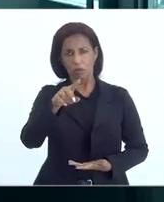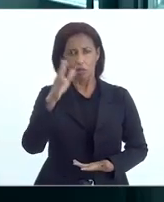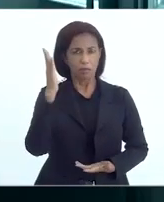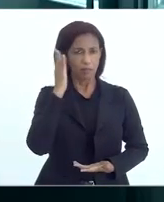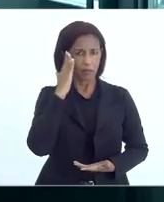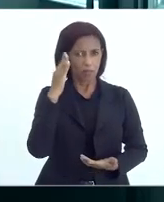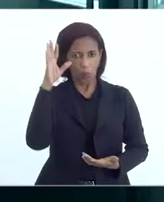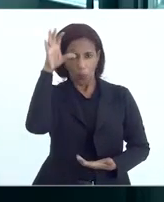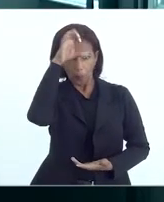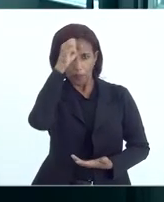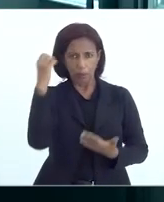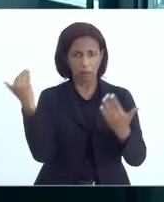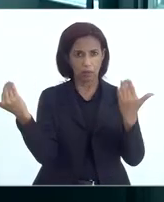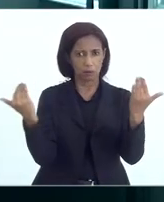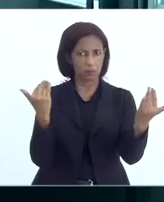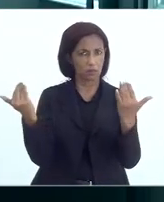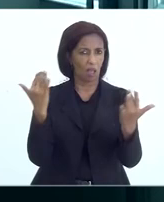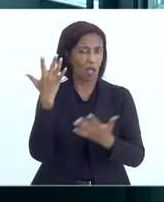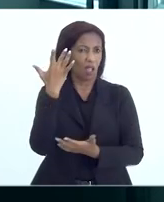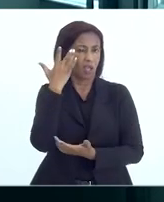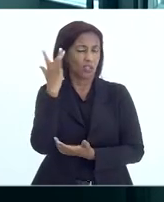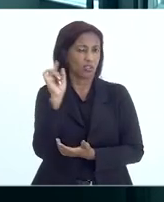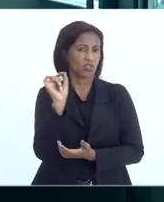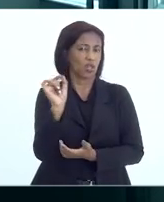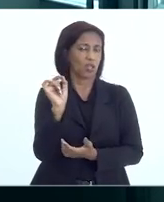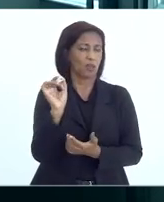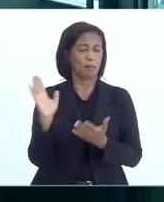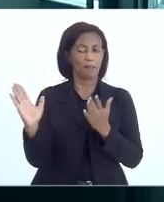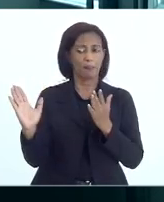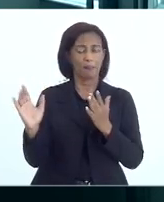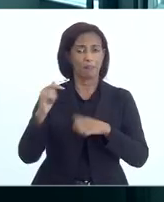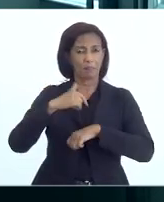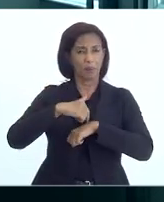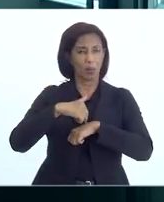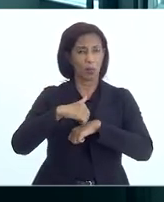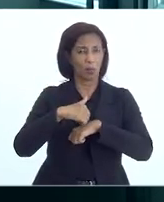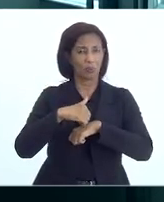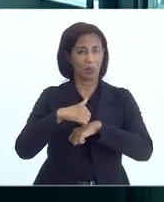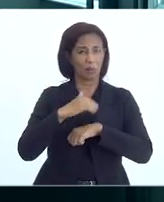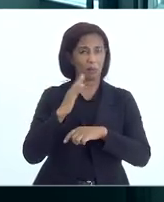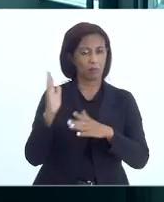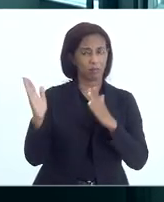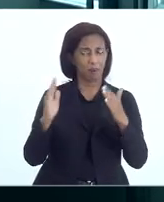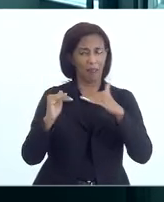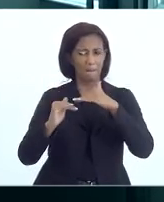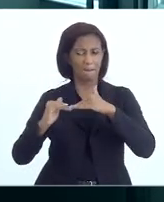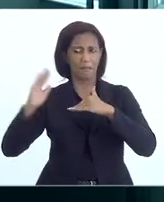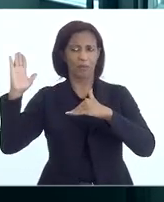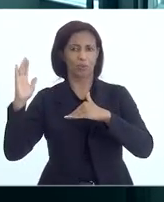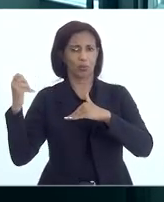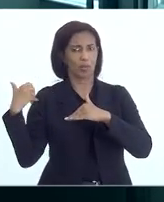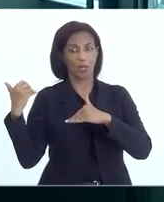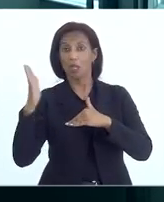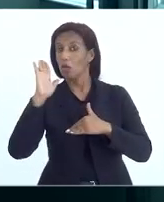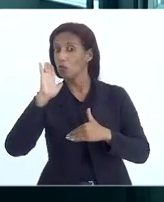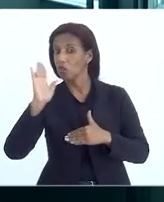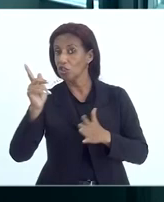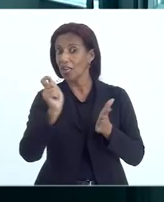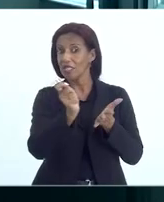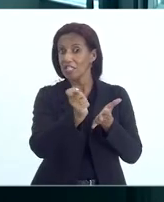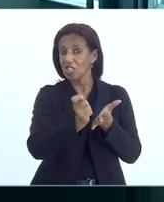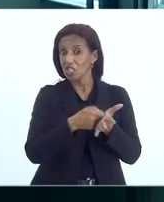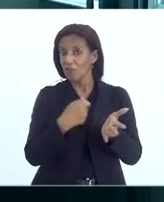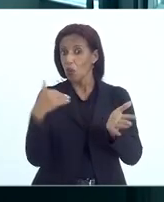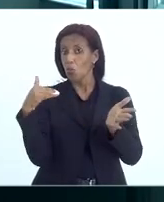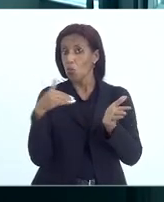pacificar essa compreensão porque a gente pode achar aqui pelo tempo de convocação ele passou da idade não ele já se